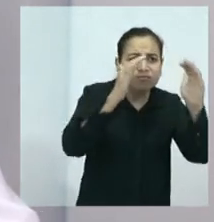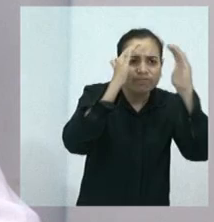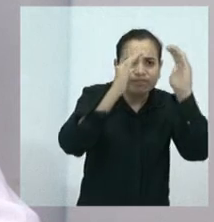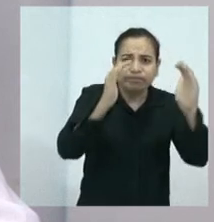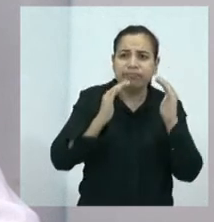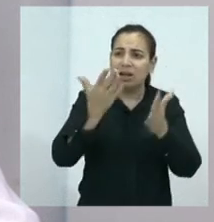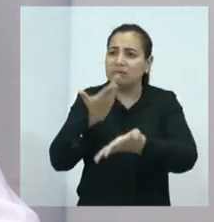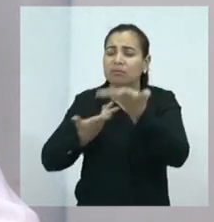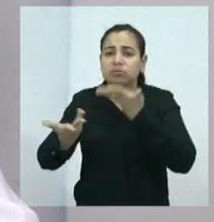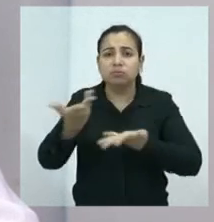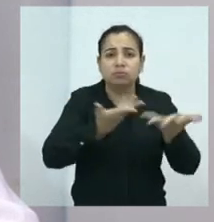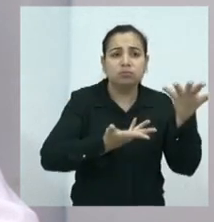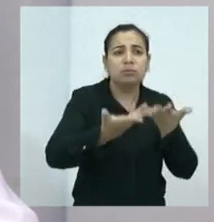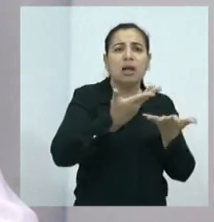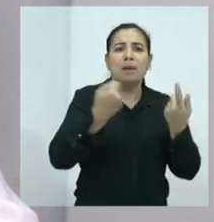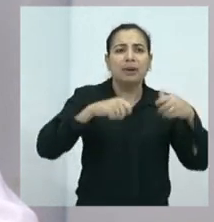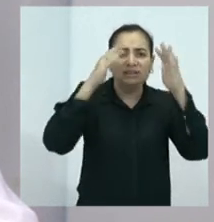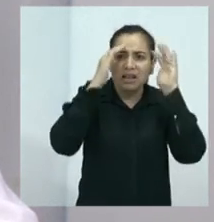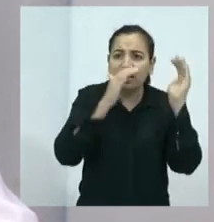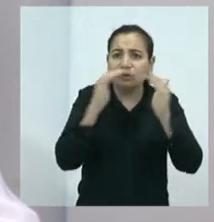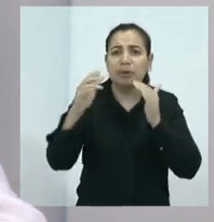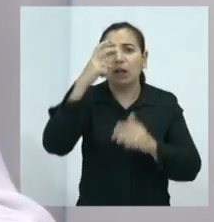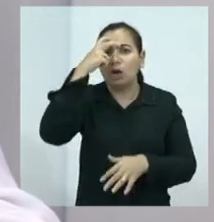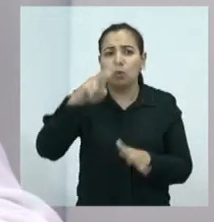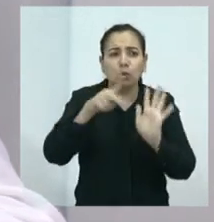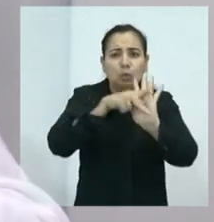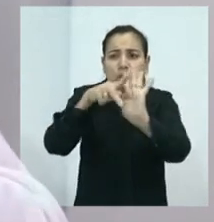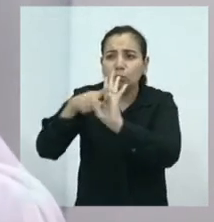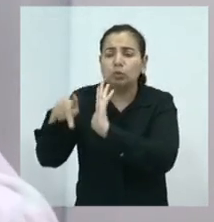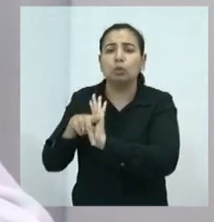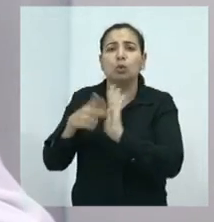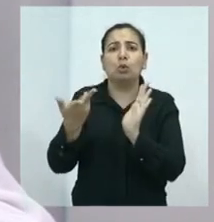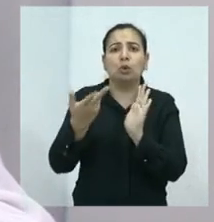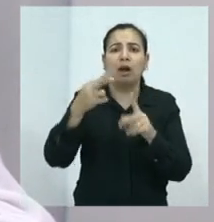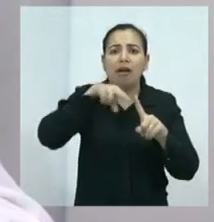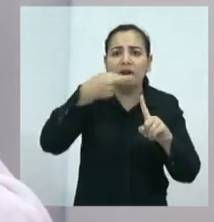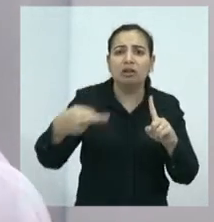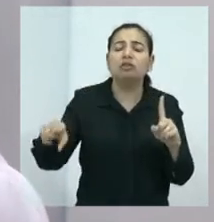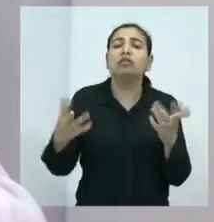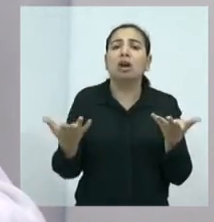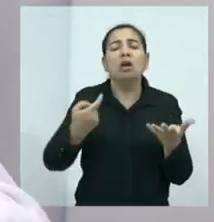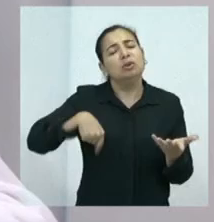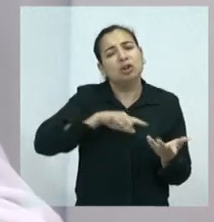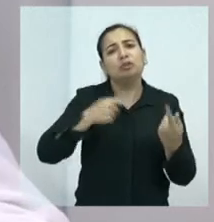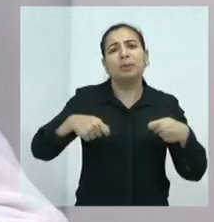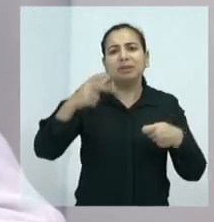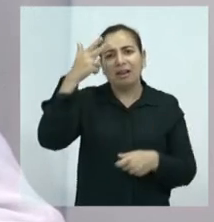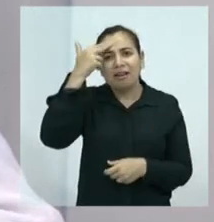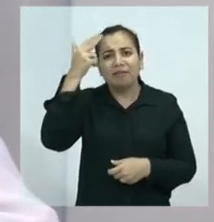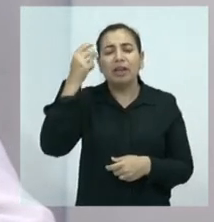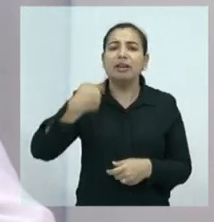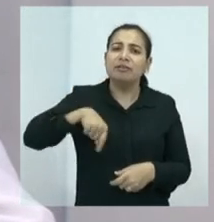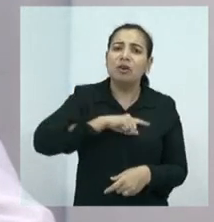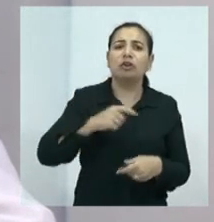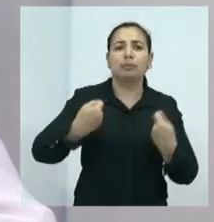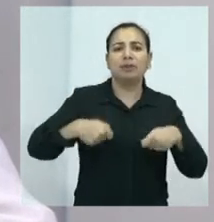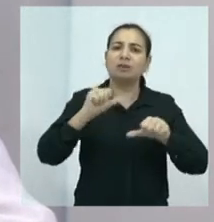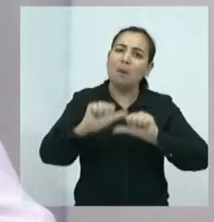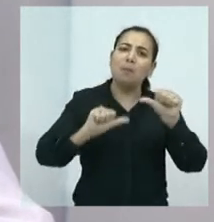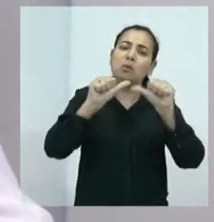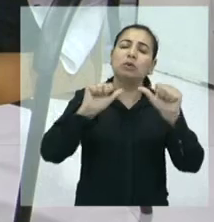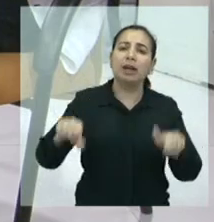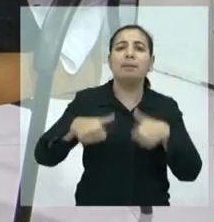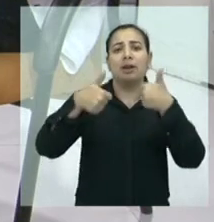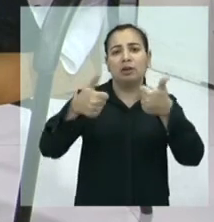grande questão hoje. A gente possa fazer essa reflexão e tentar construir uma sociedade melhor para a gente, para todos